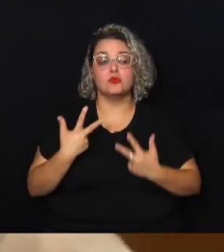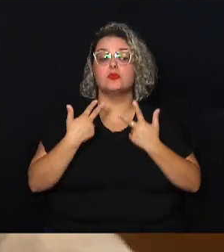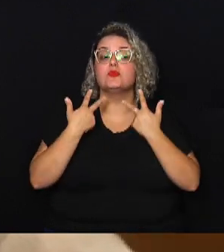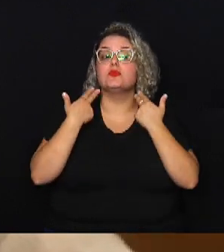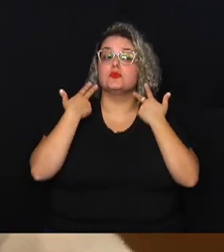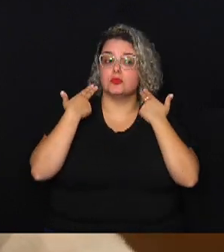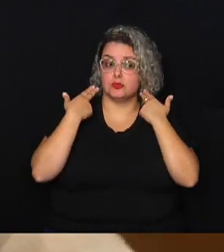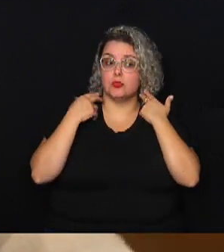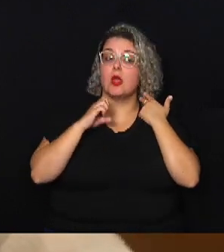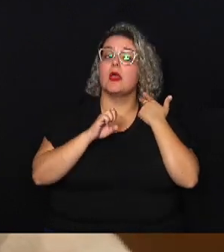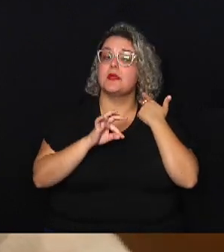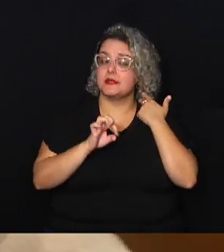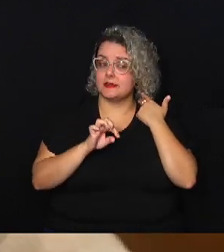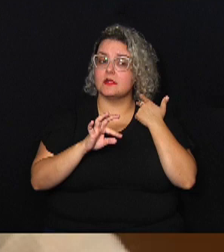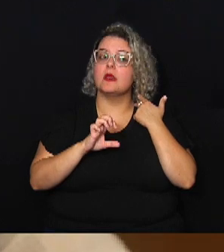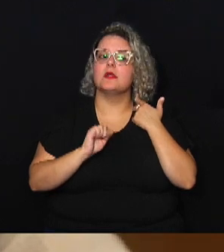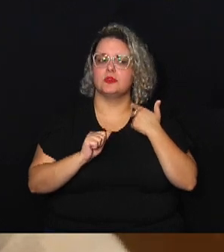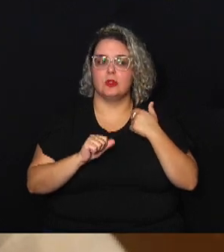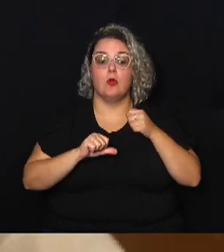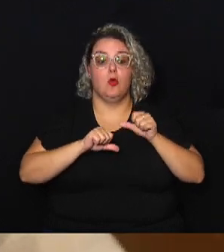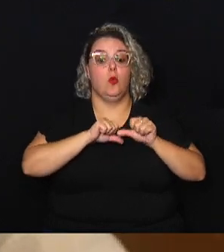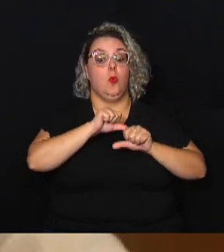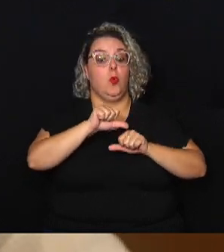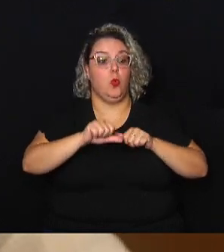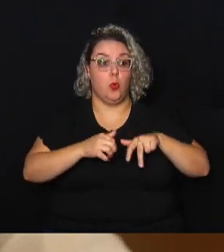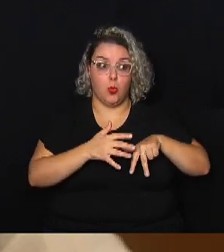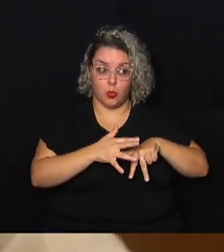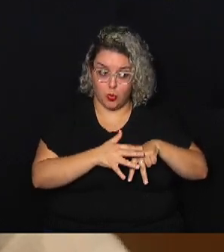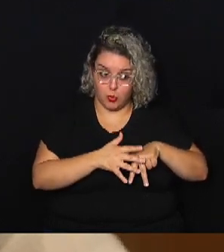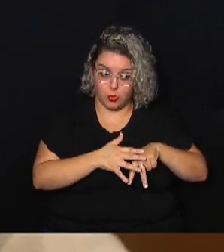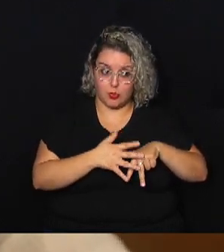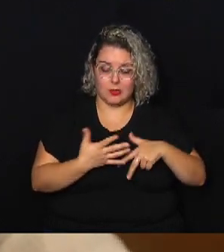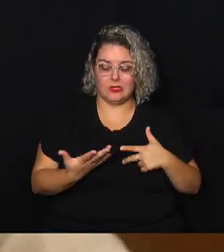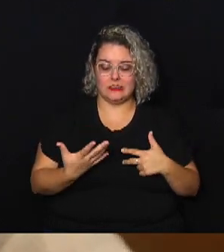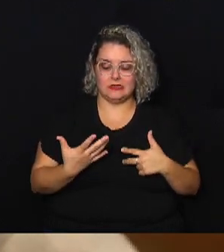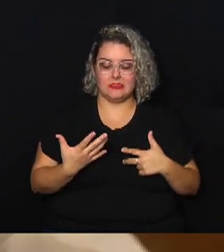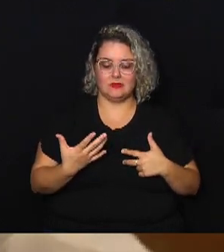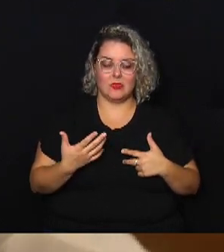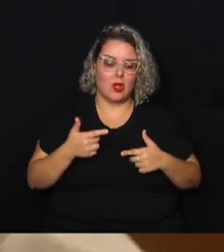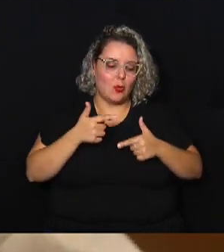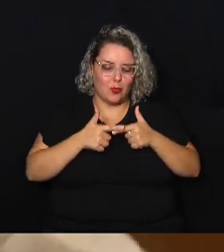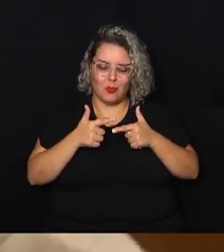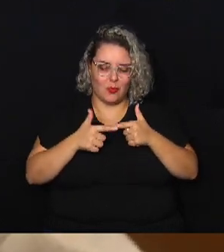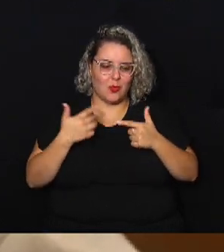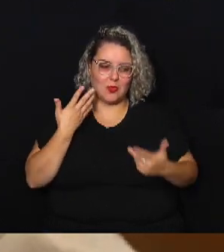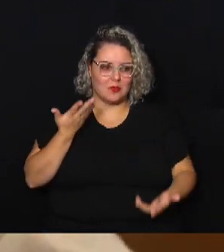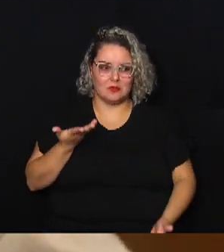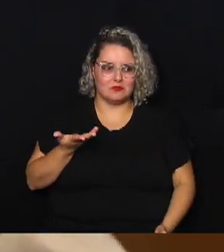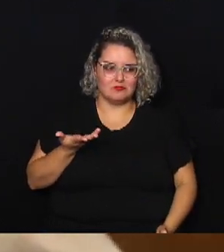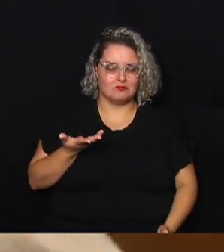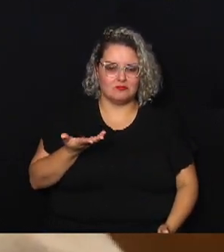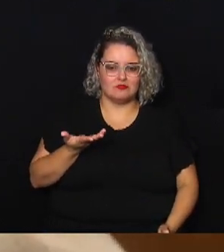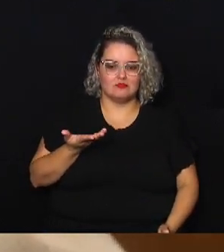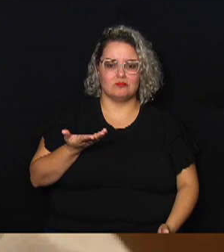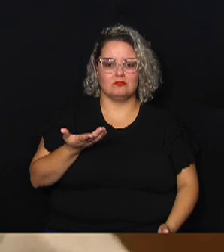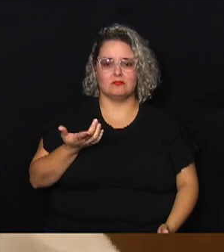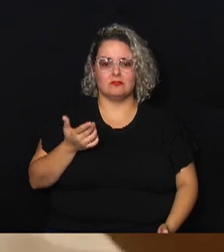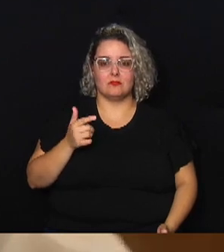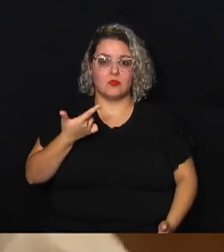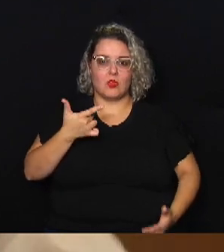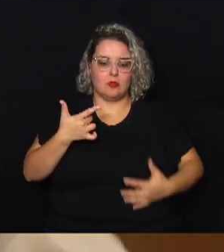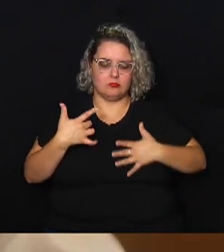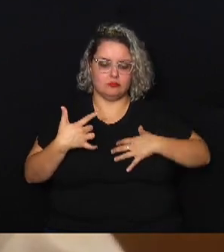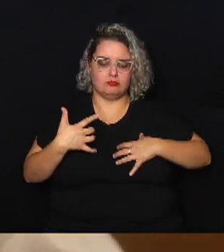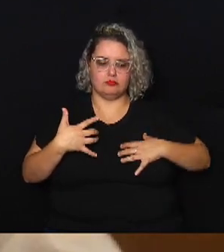ela muda muito a paciente, uma paciente que tem um incômodo pelo fato de não ter uma mama. A